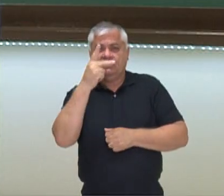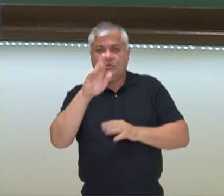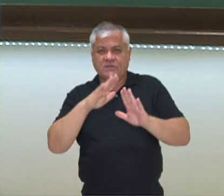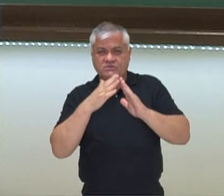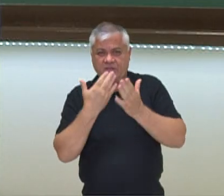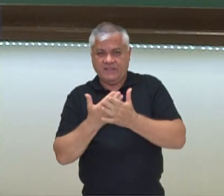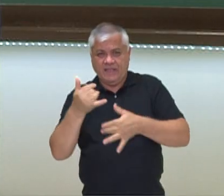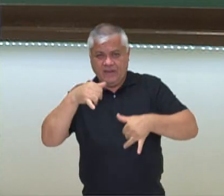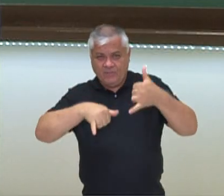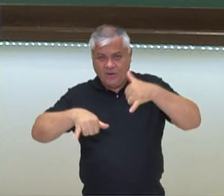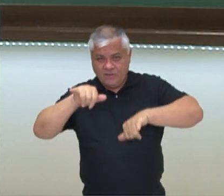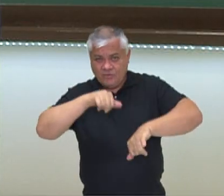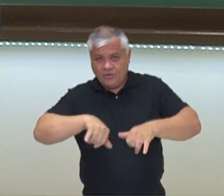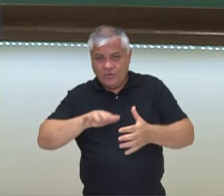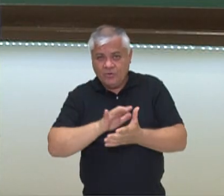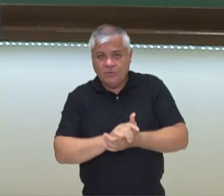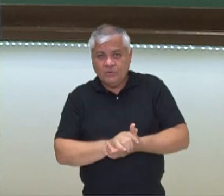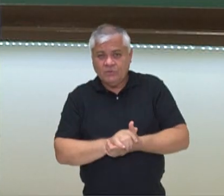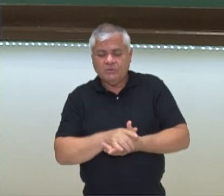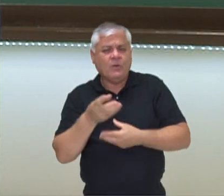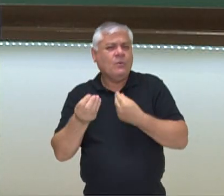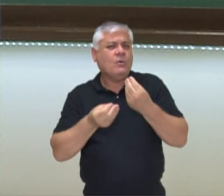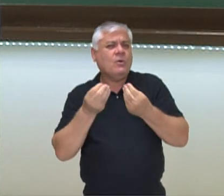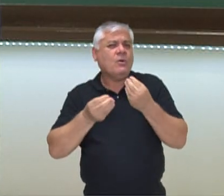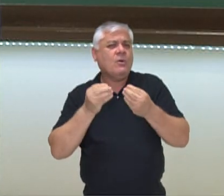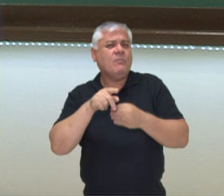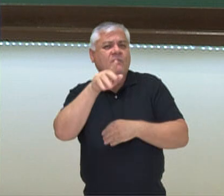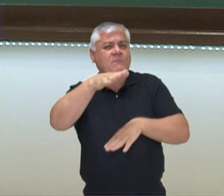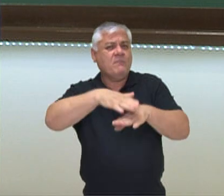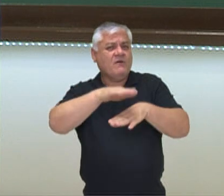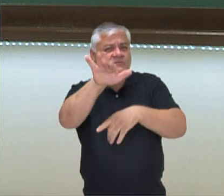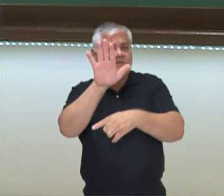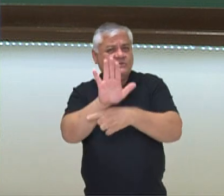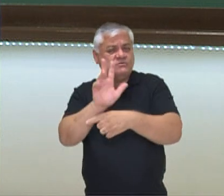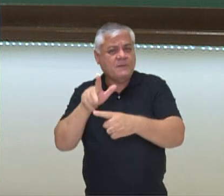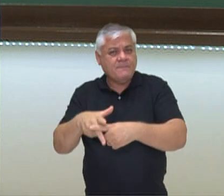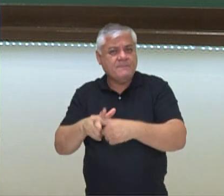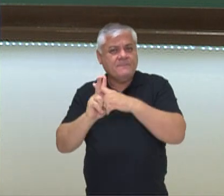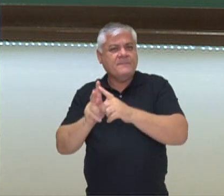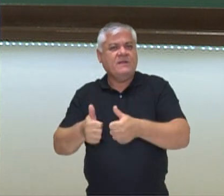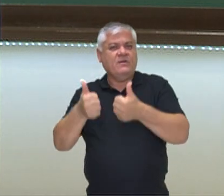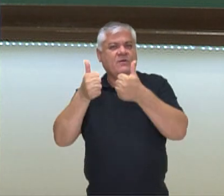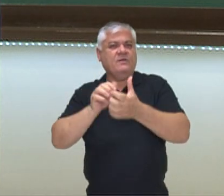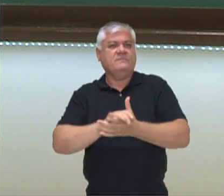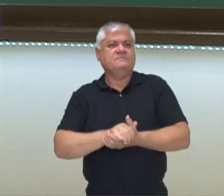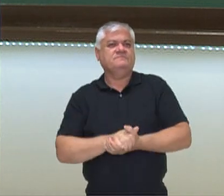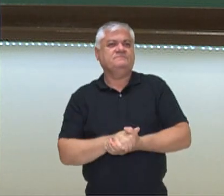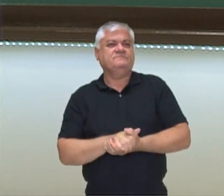tem laboratórios? Como tudo isso podia melhorar com a sua colaboração?